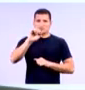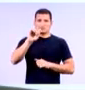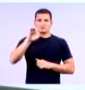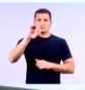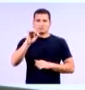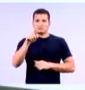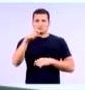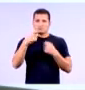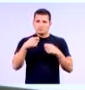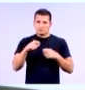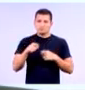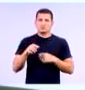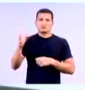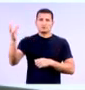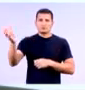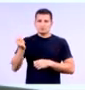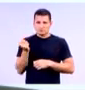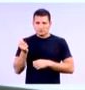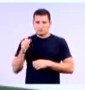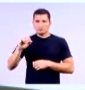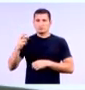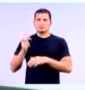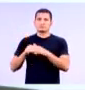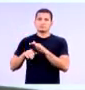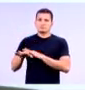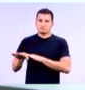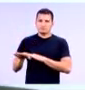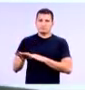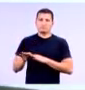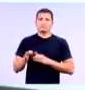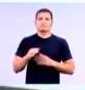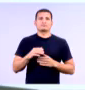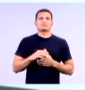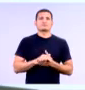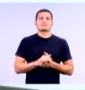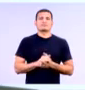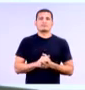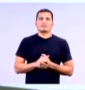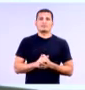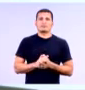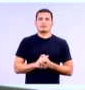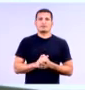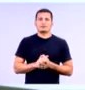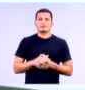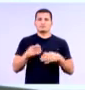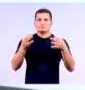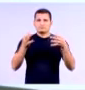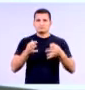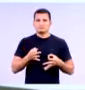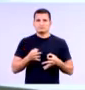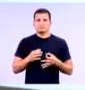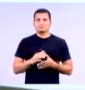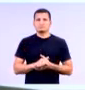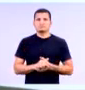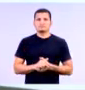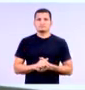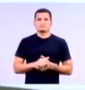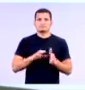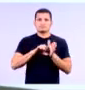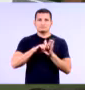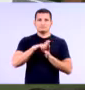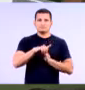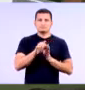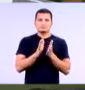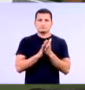vai ter que realizar o saque ou realizar um depósito. E é assim que funciona na vida real. Perfeito, gente, perfeito. Cacau de